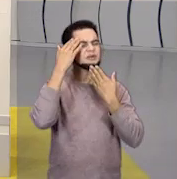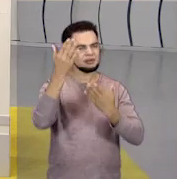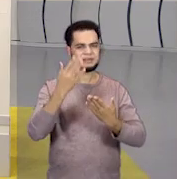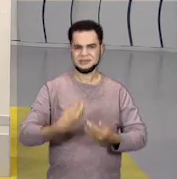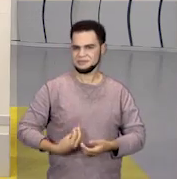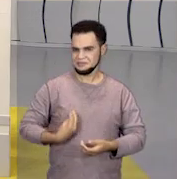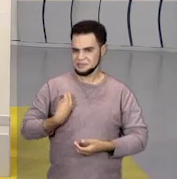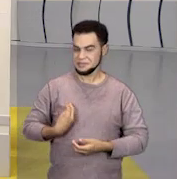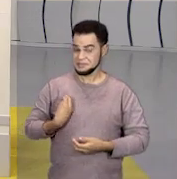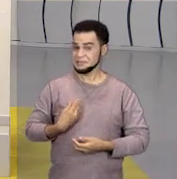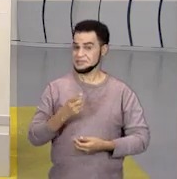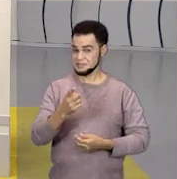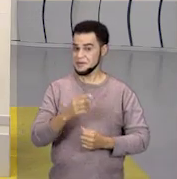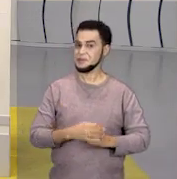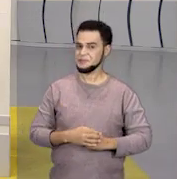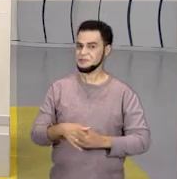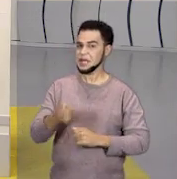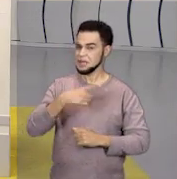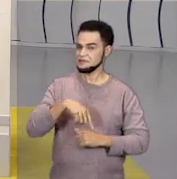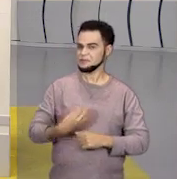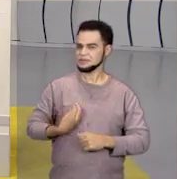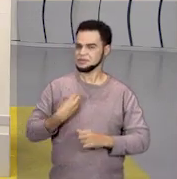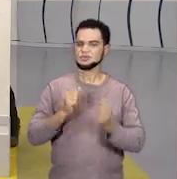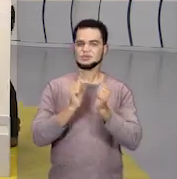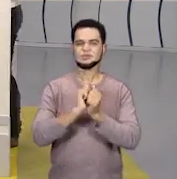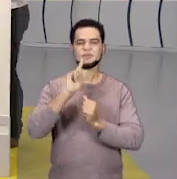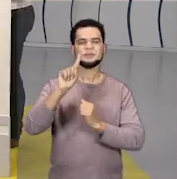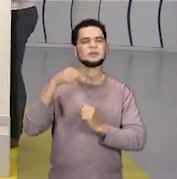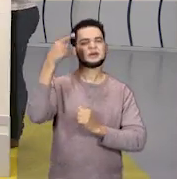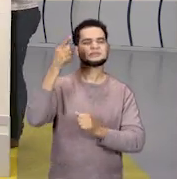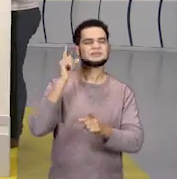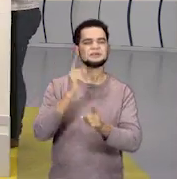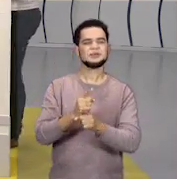participação. Estaremos juntos no nosso próximo encontro e essas aqui